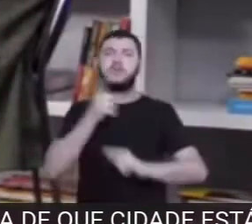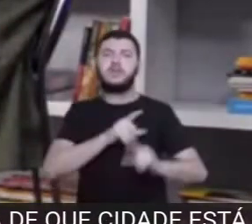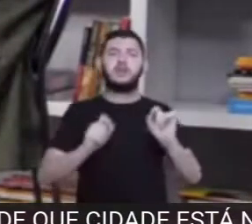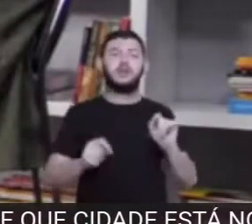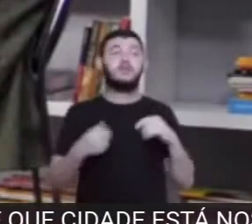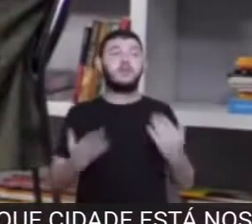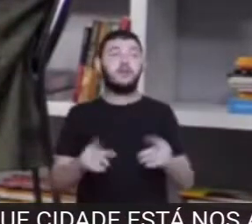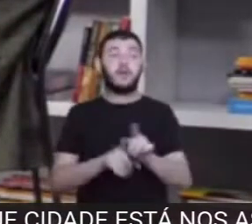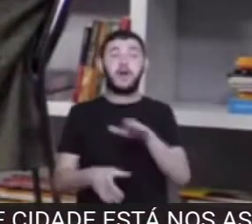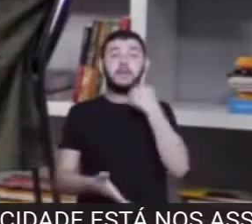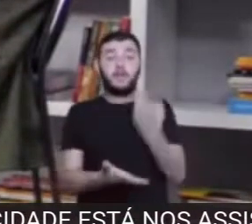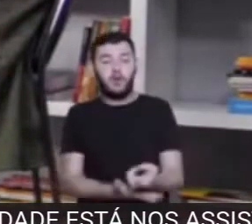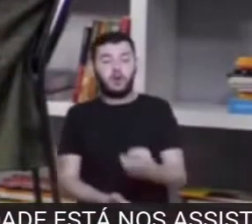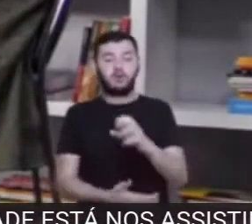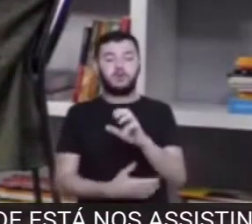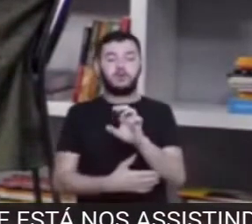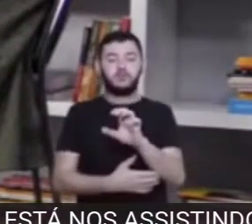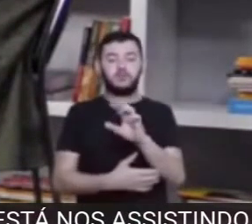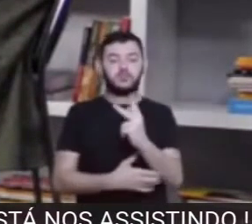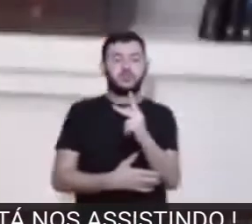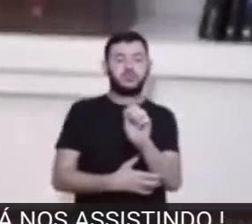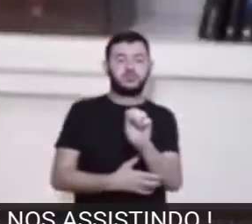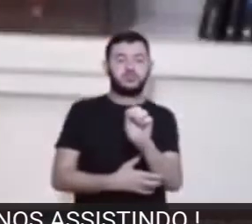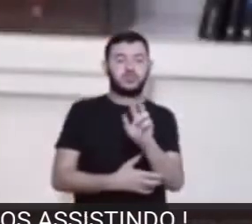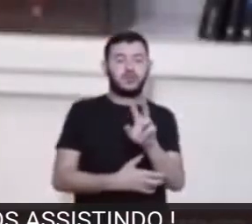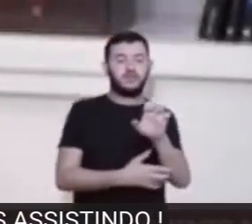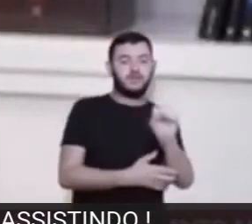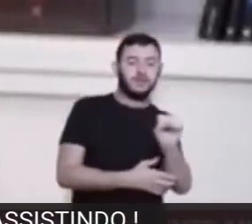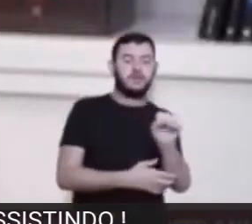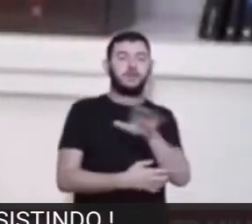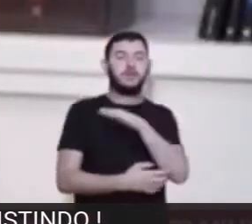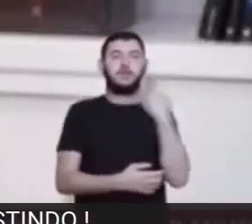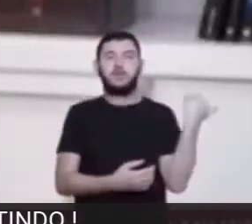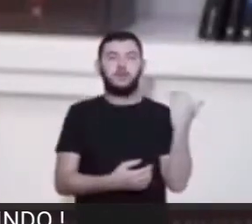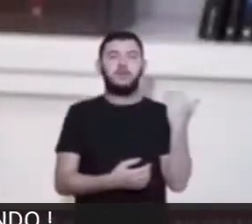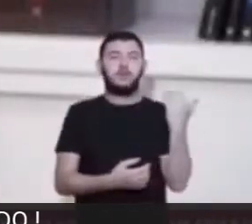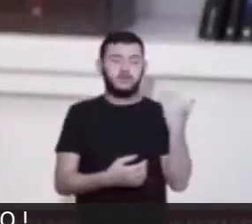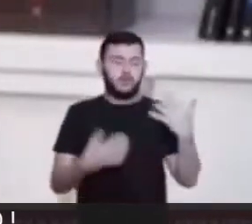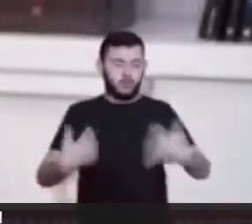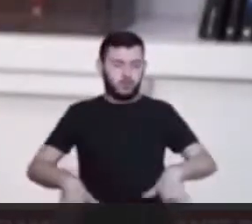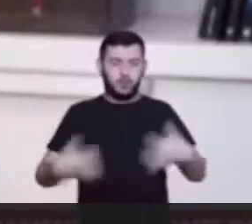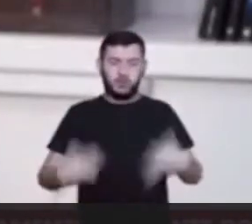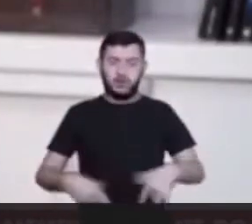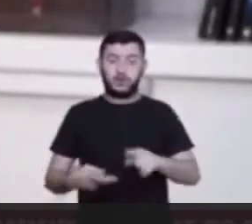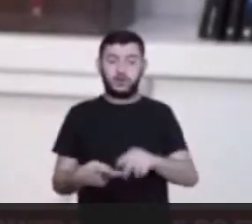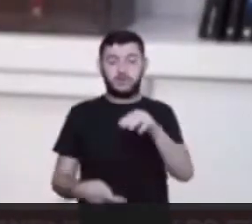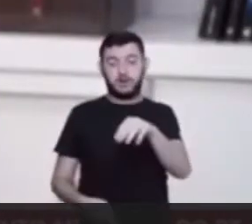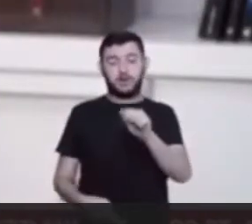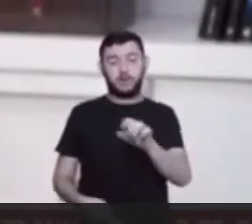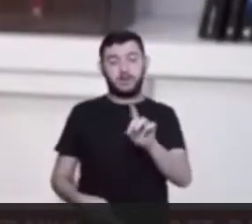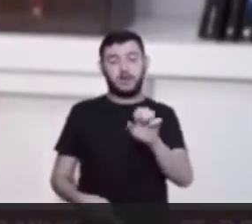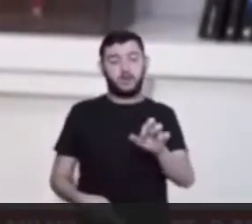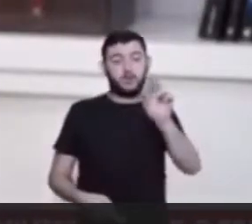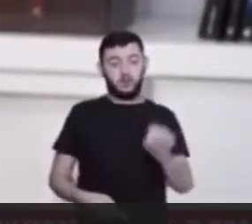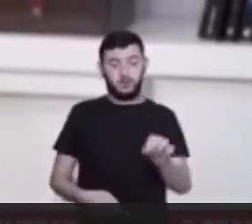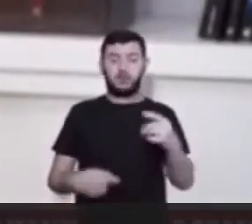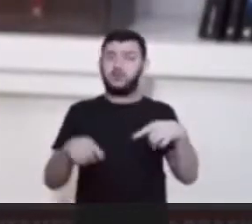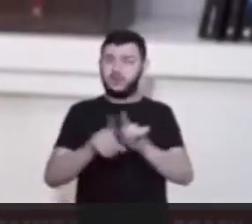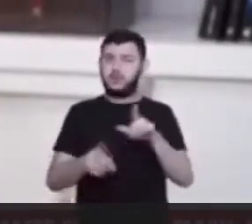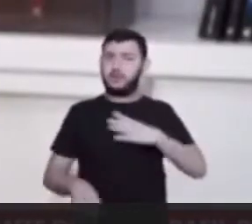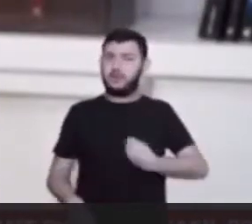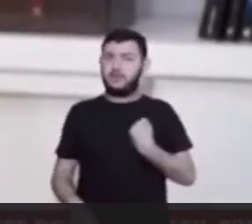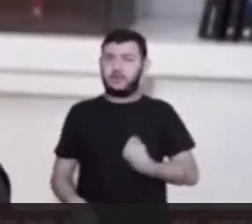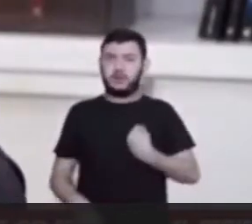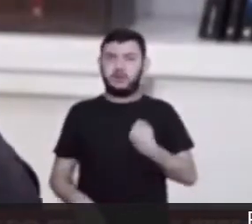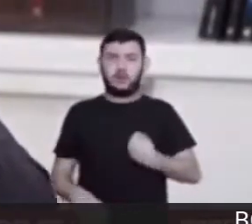grande, sabe? Apesar do Maduro, Maduro está vivendo um sacrifício muito grande, tá? Eu sou